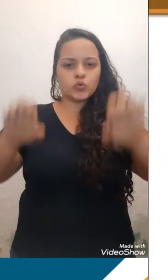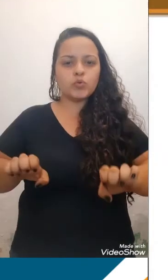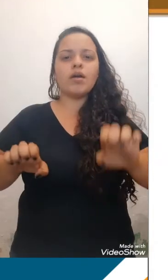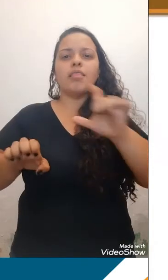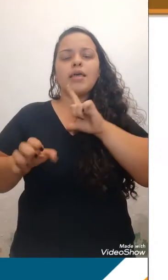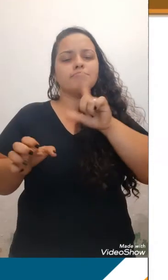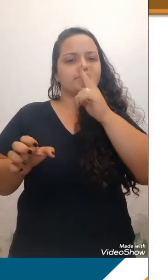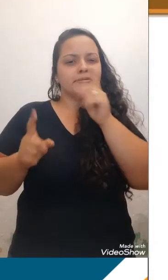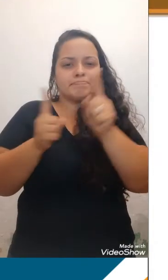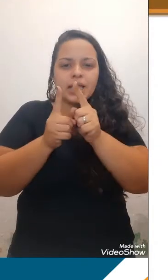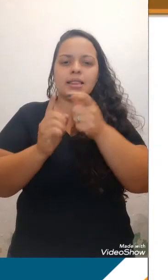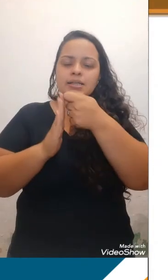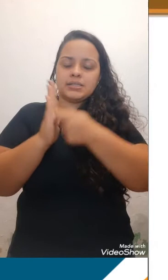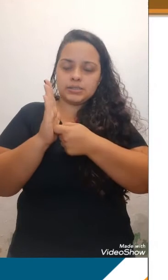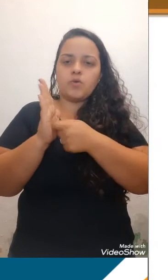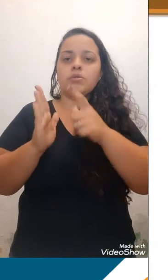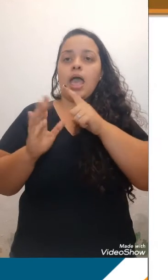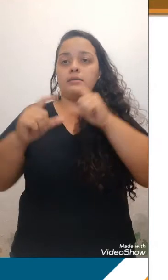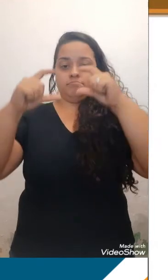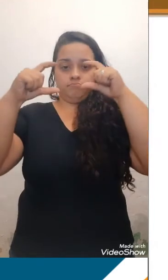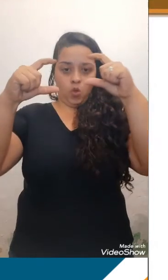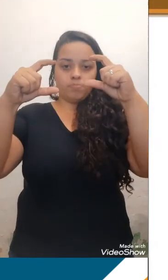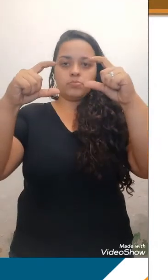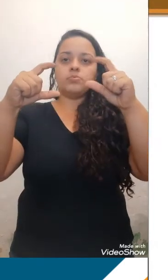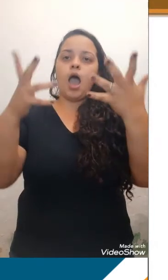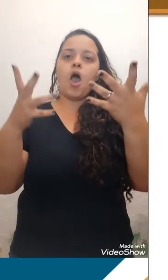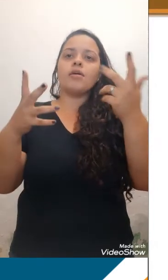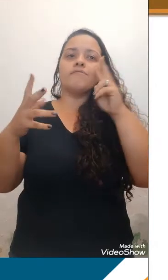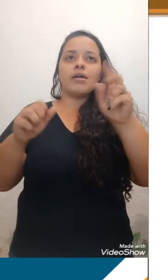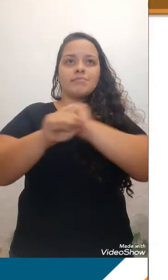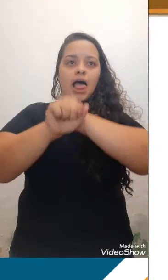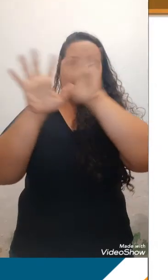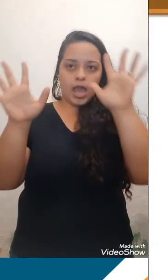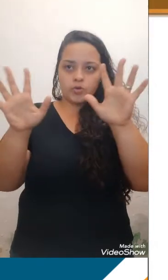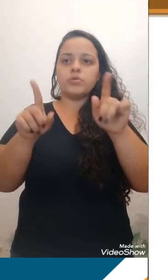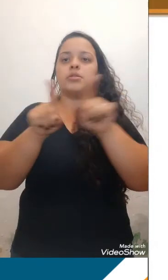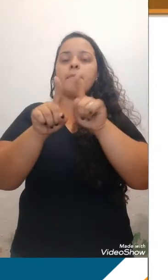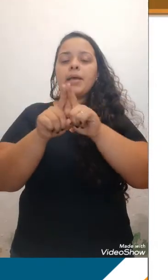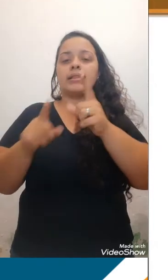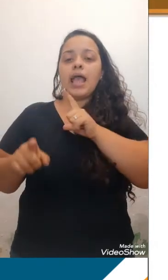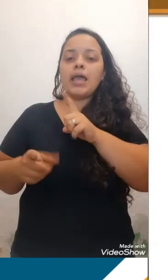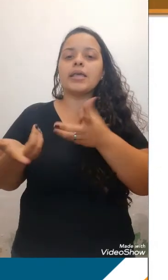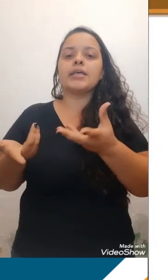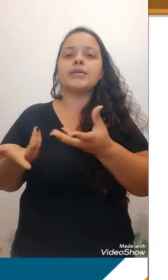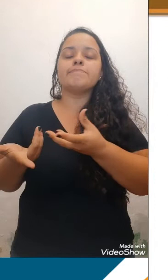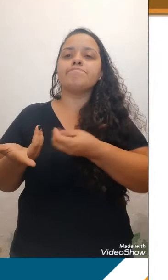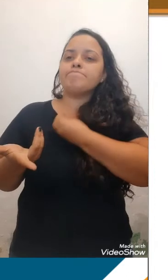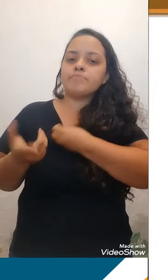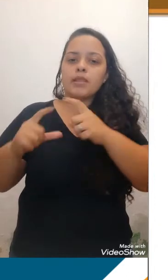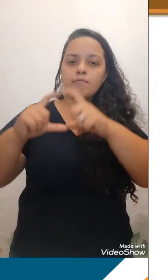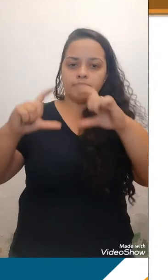estrutura de uma espécie de pequena redação, né? Nós temos o tópico frasal, dessa vez um pouco mais claro. Nós temos a presença